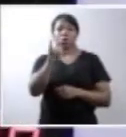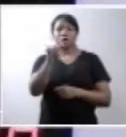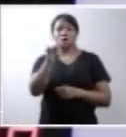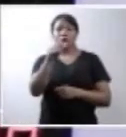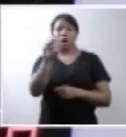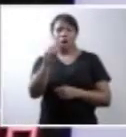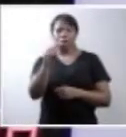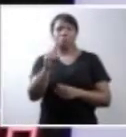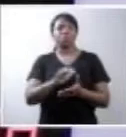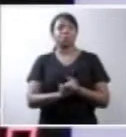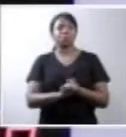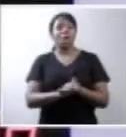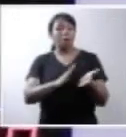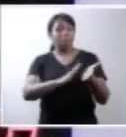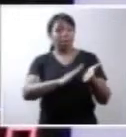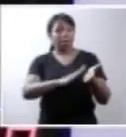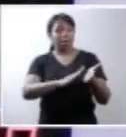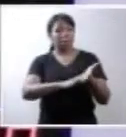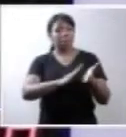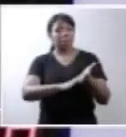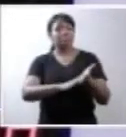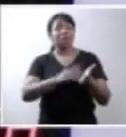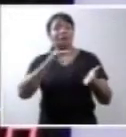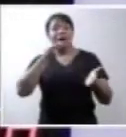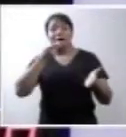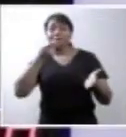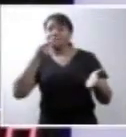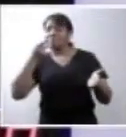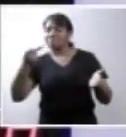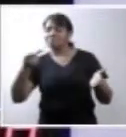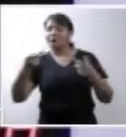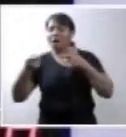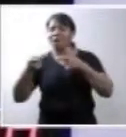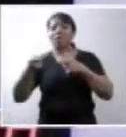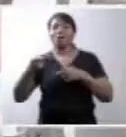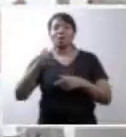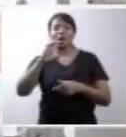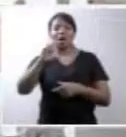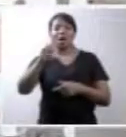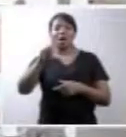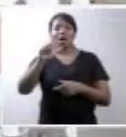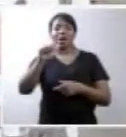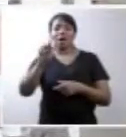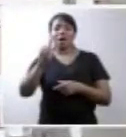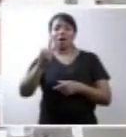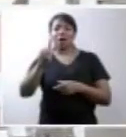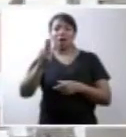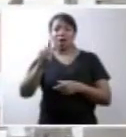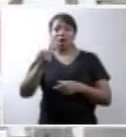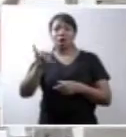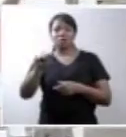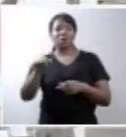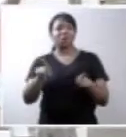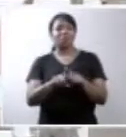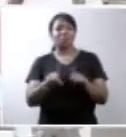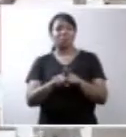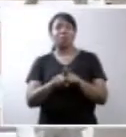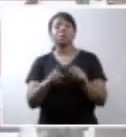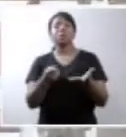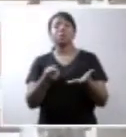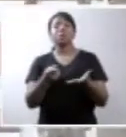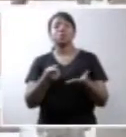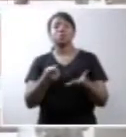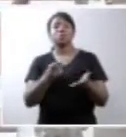Ministro, eu parabenizo a fala da doutora Cláudia. A Advocacia-Geral da União se sente